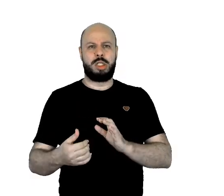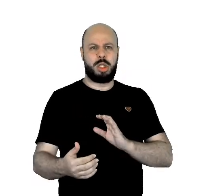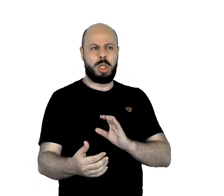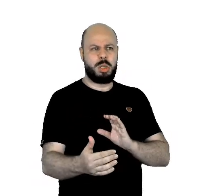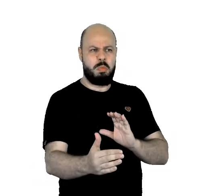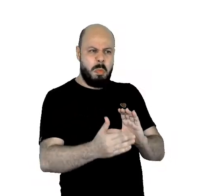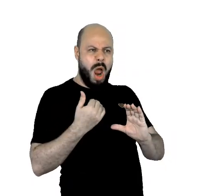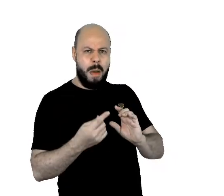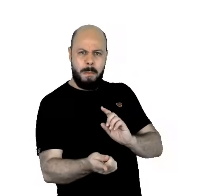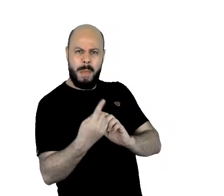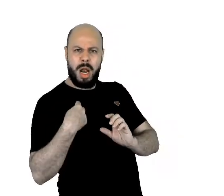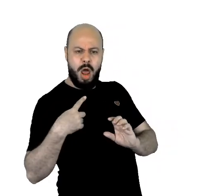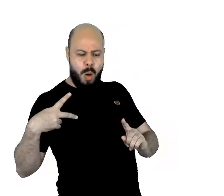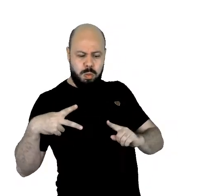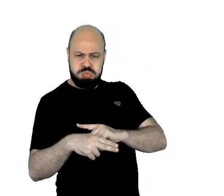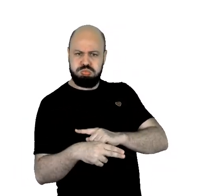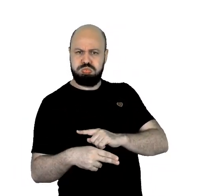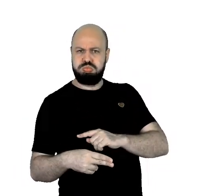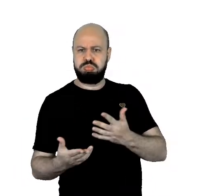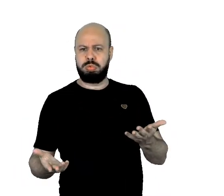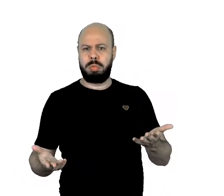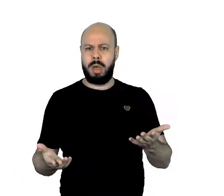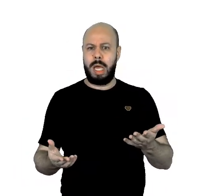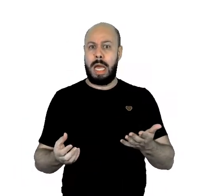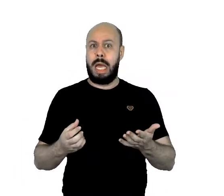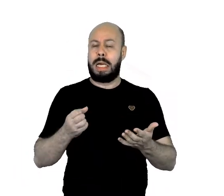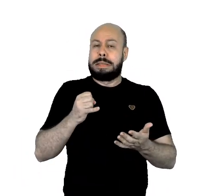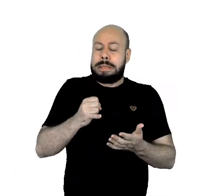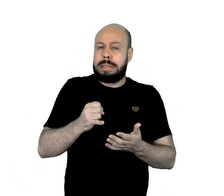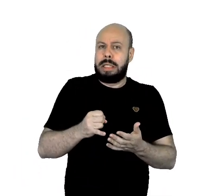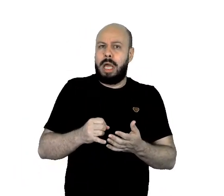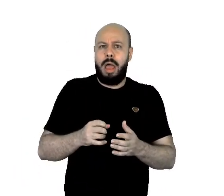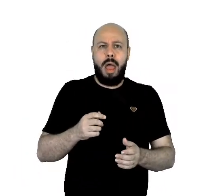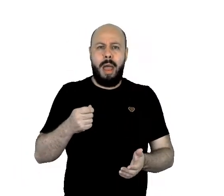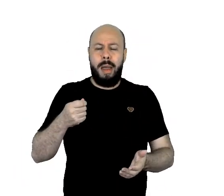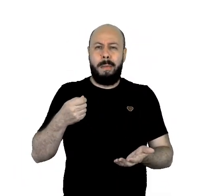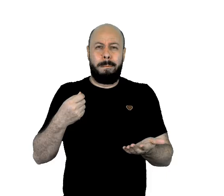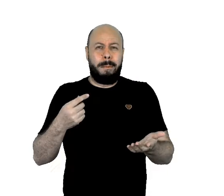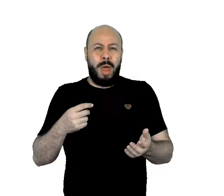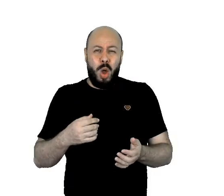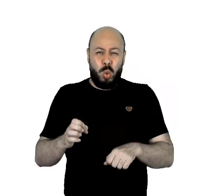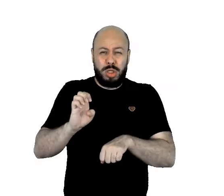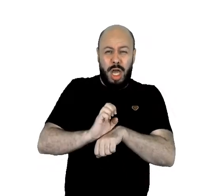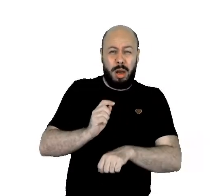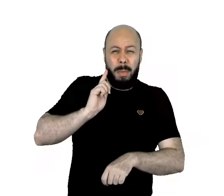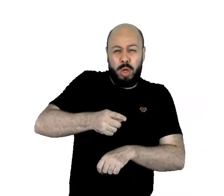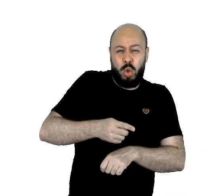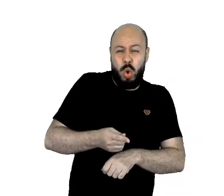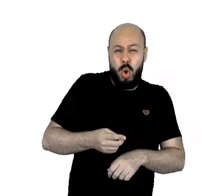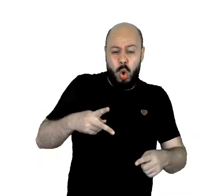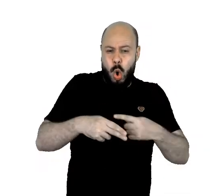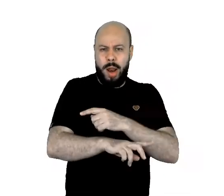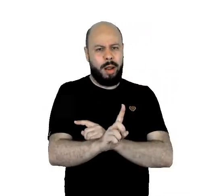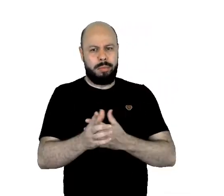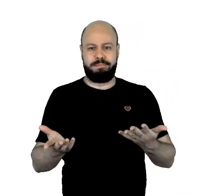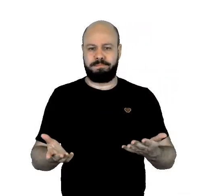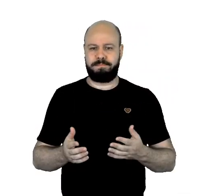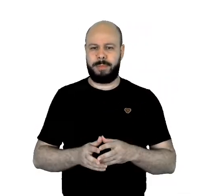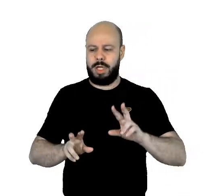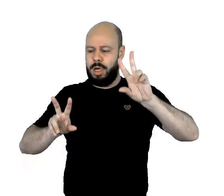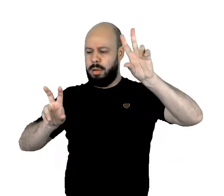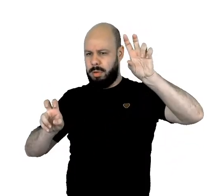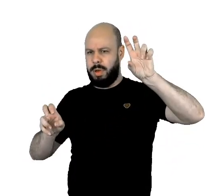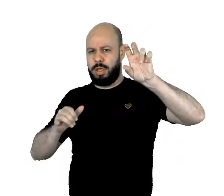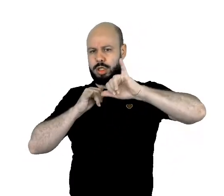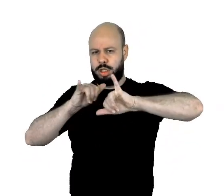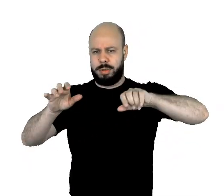as interrupções de fornecimento estando suspensas. Abre aspas. Tô aqui com o